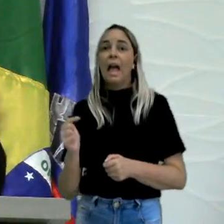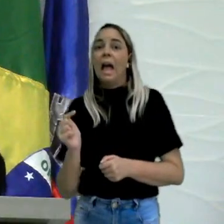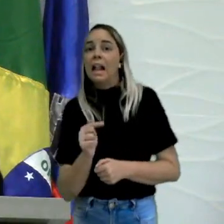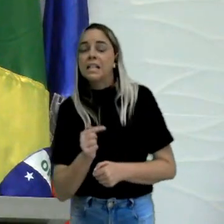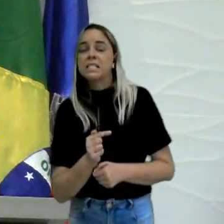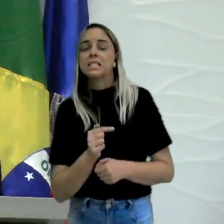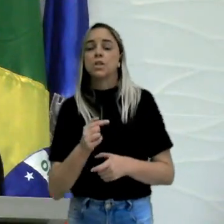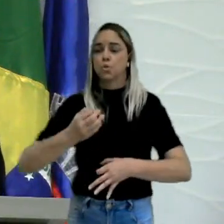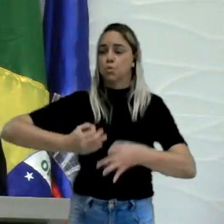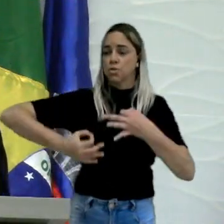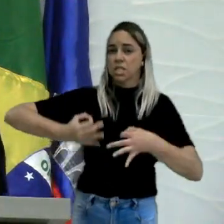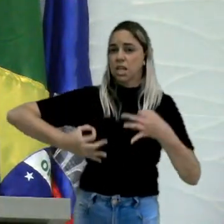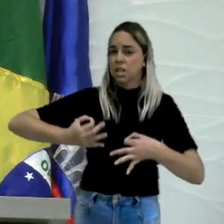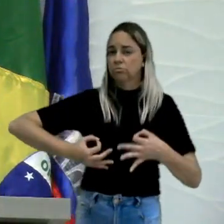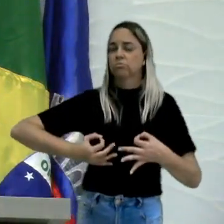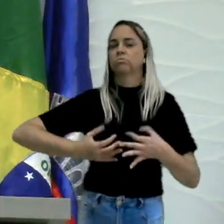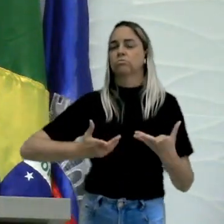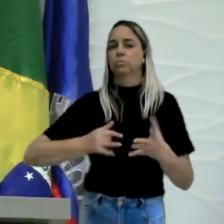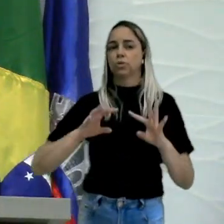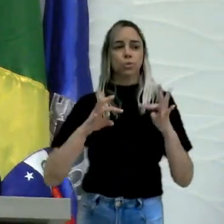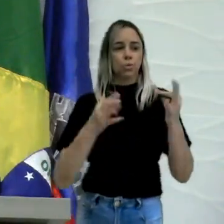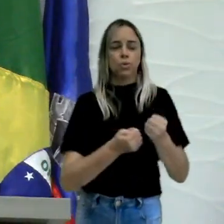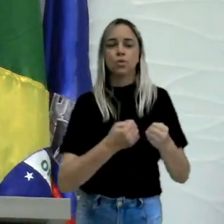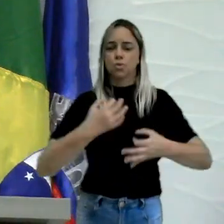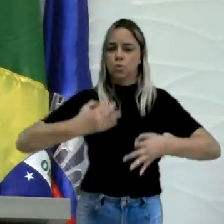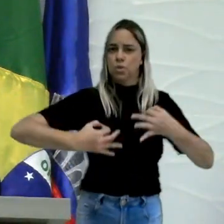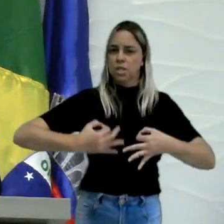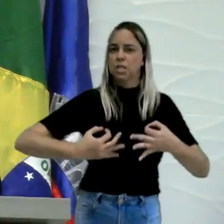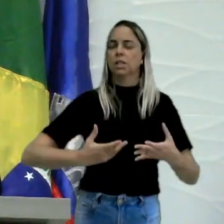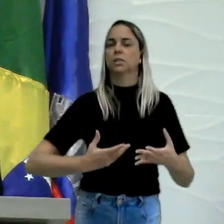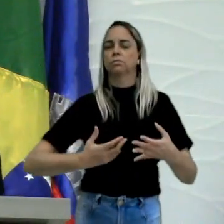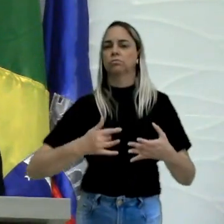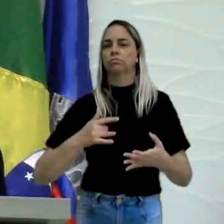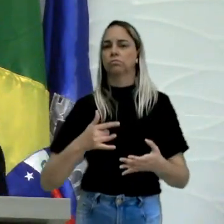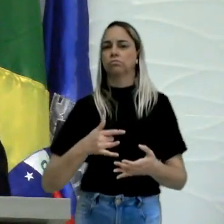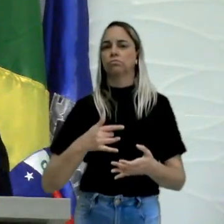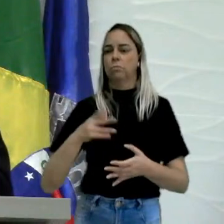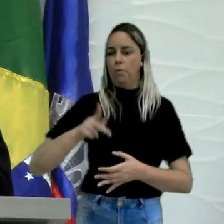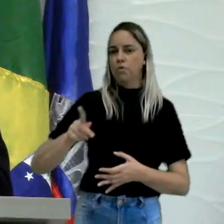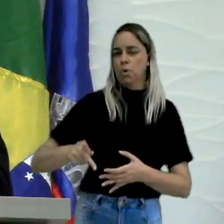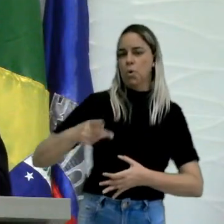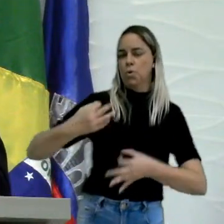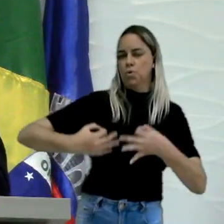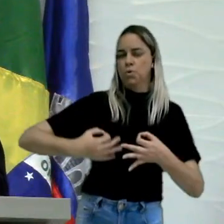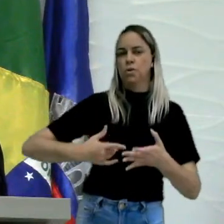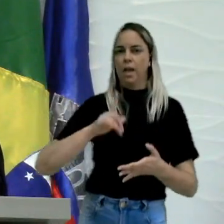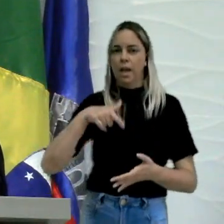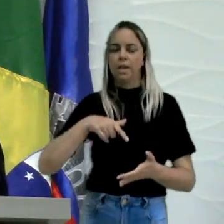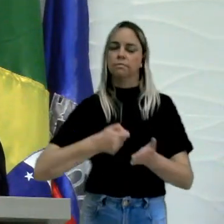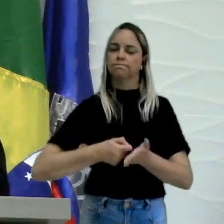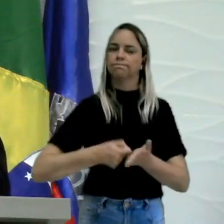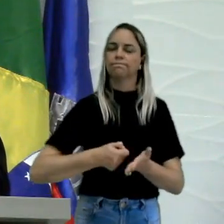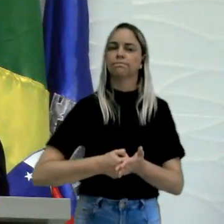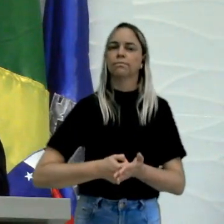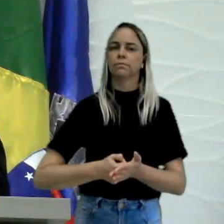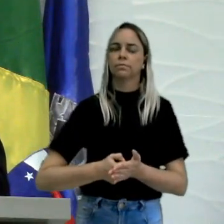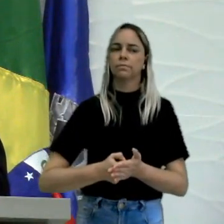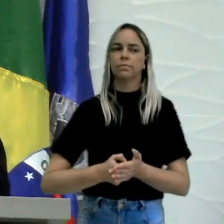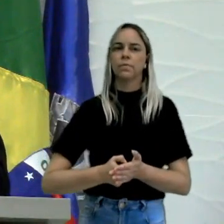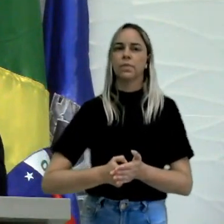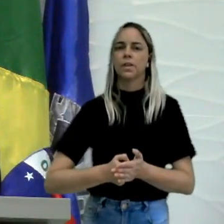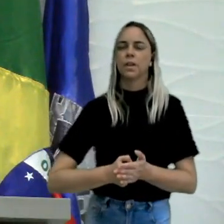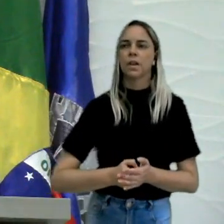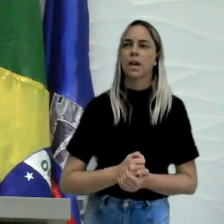na justiça e estão todos na justiça para receber. E vão cobrar esse